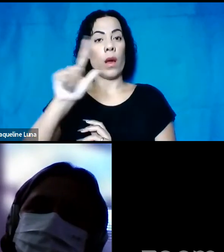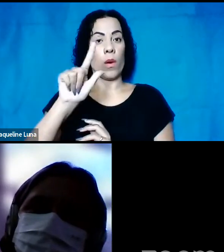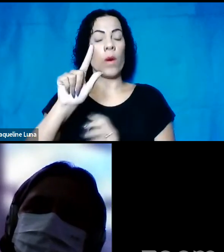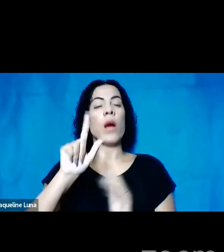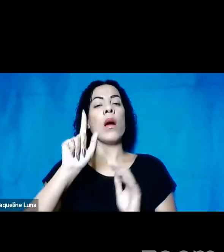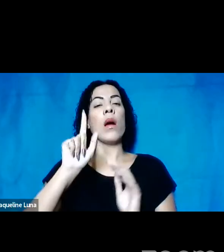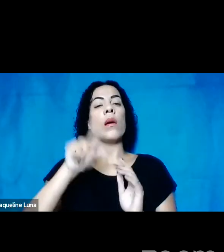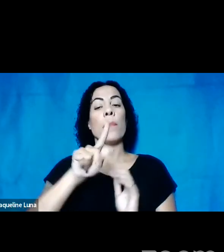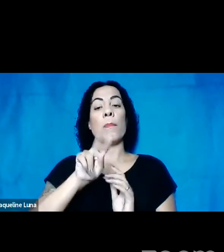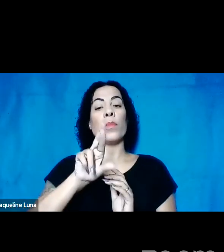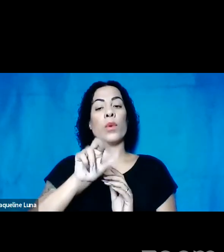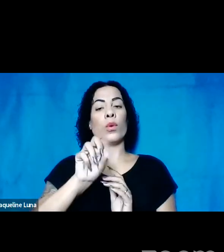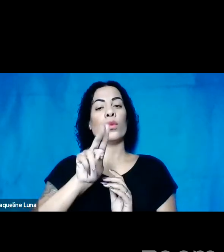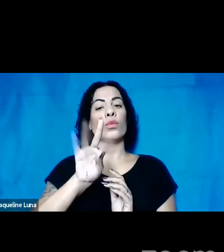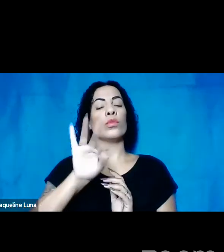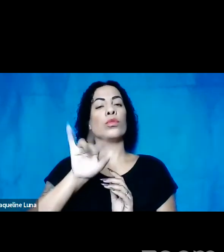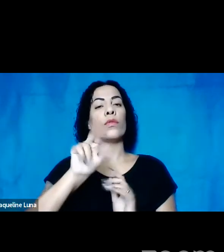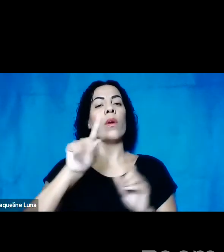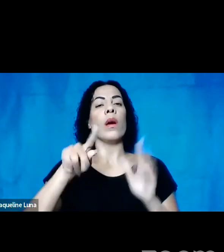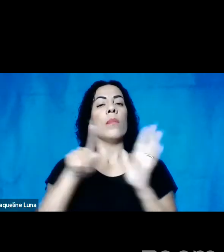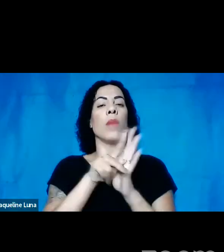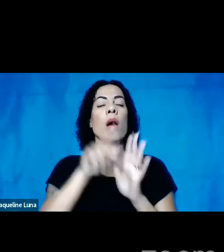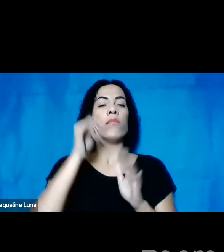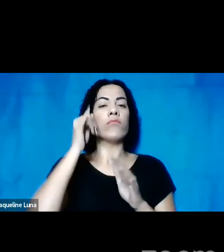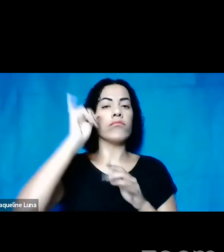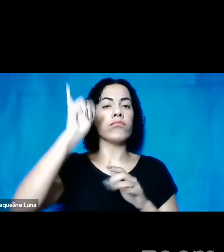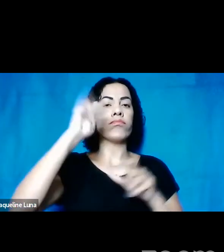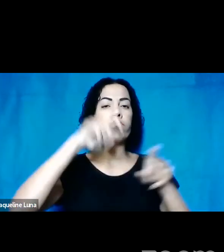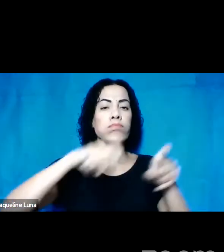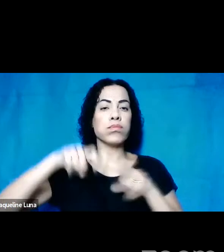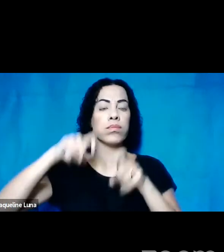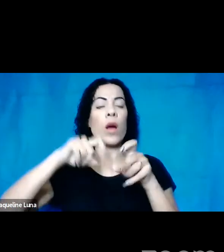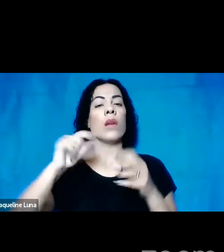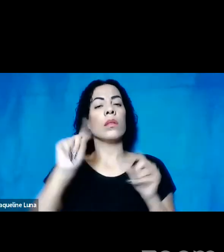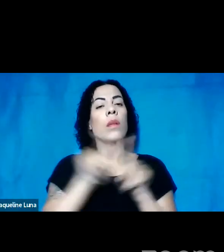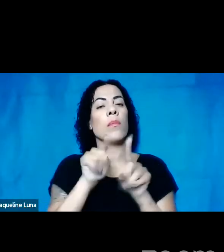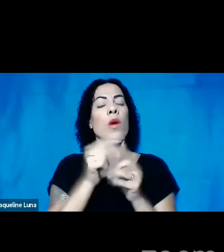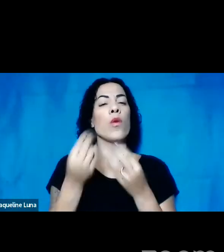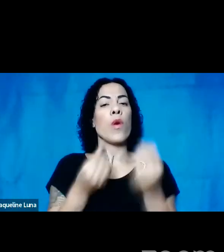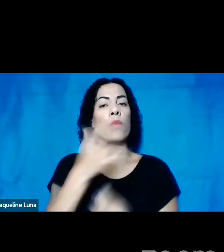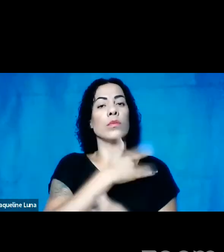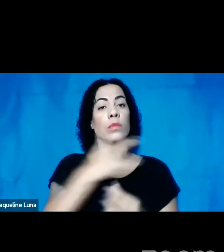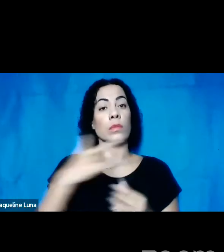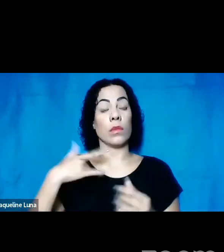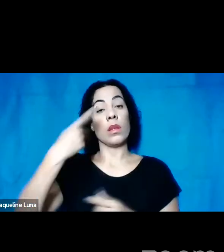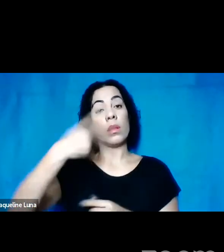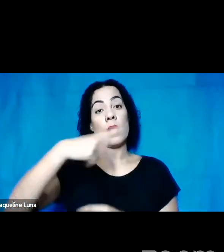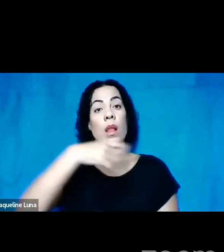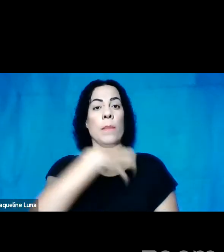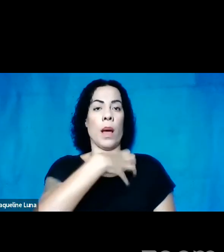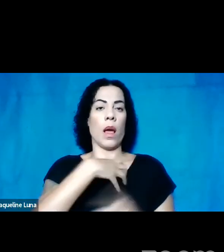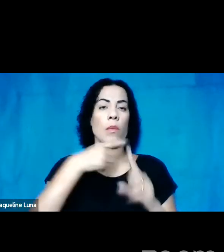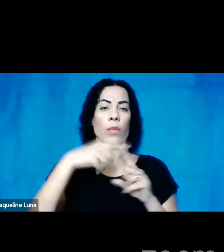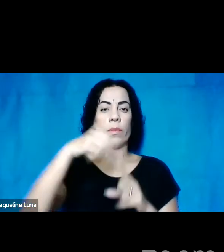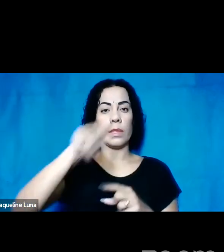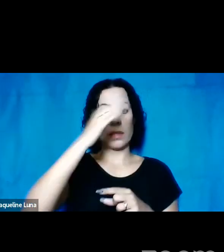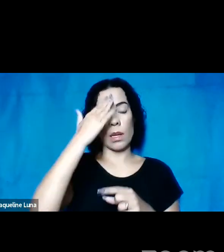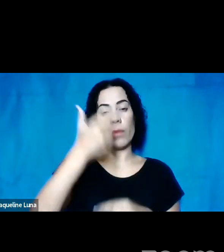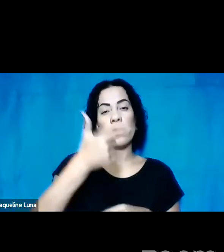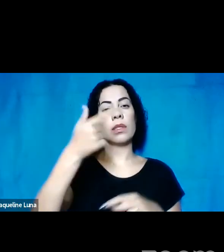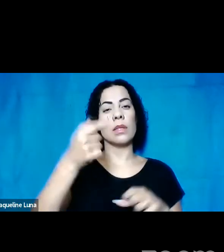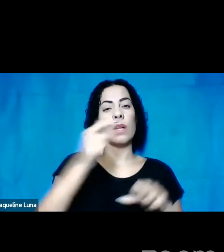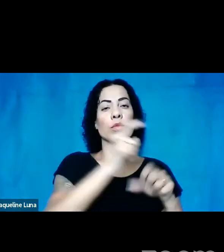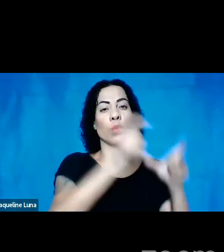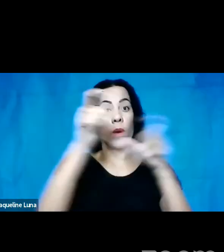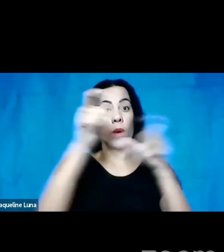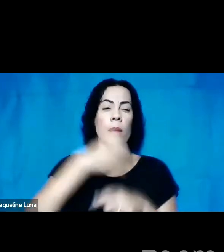hábitos saudáveis no meio rural aqui da Bahia, enfim, nos 27 territórios, a Bahia é imensa, né? Como todos sabem, tem a